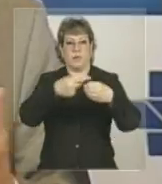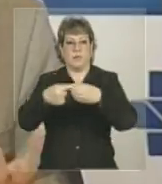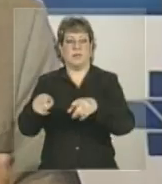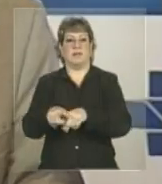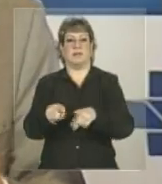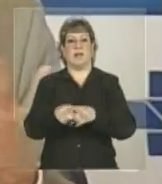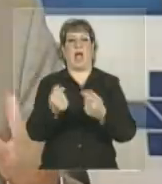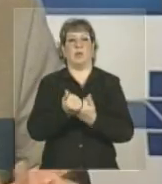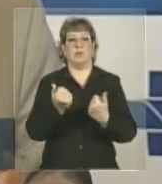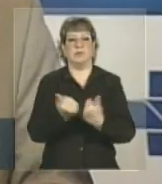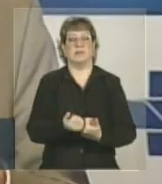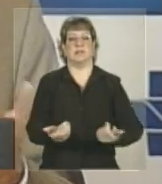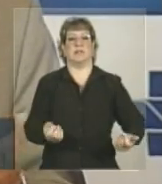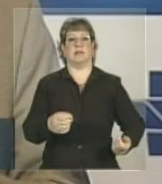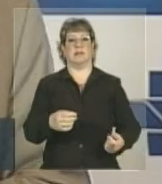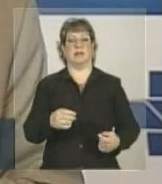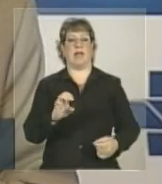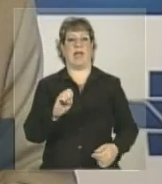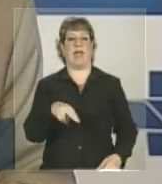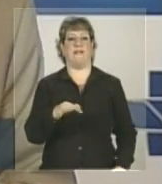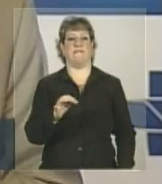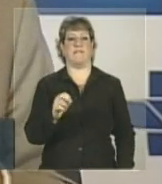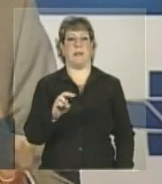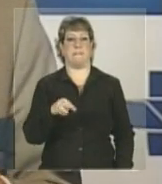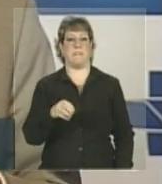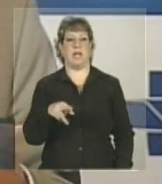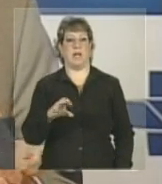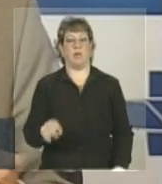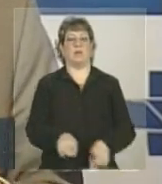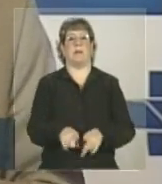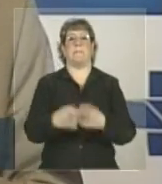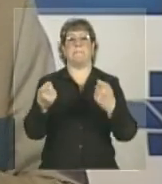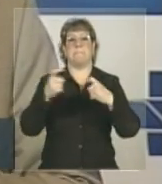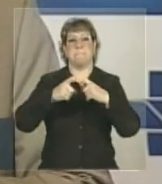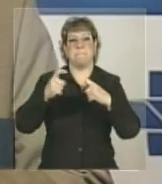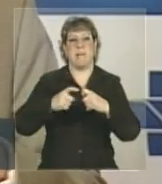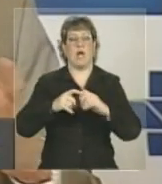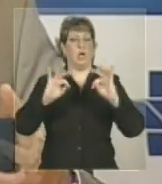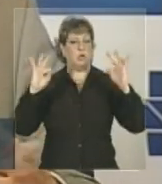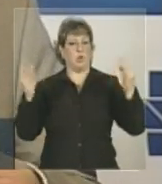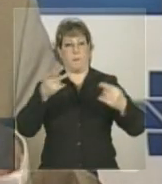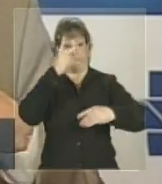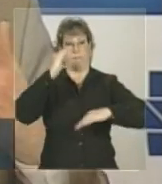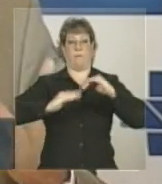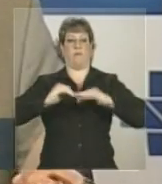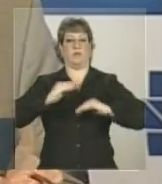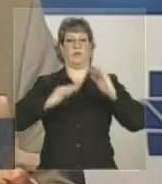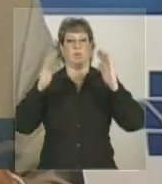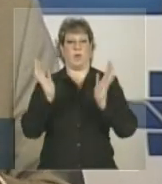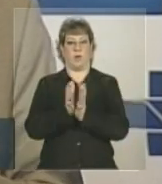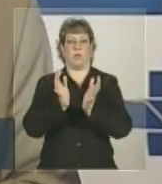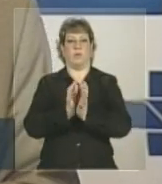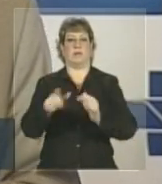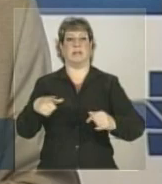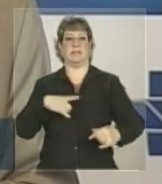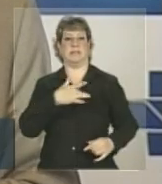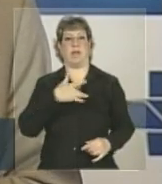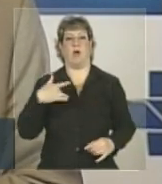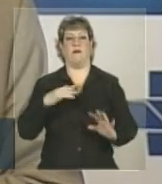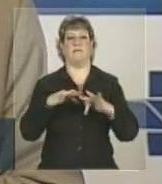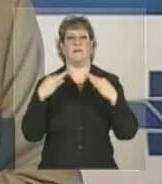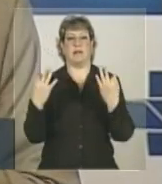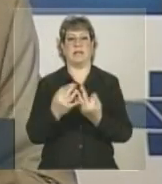enfermagem, enfermeiro, médico, todos os profissionais que compõem aí a equipe de saúde da família, os centros de